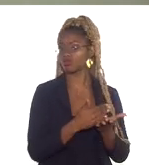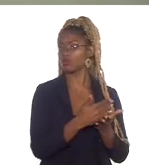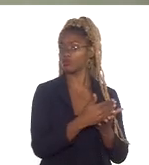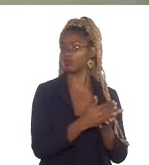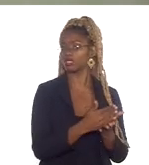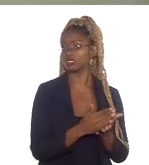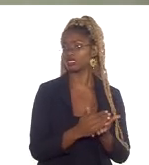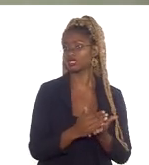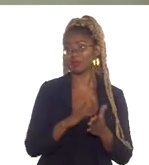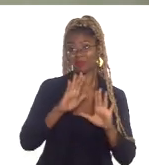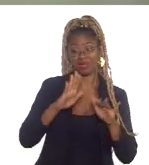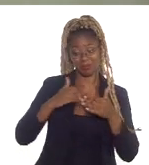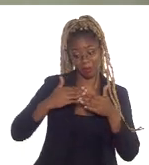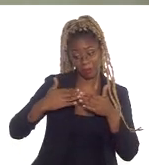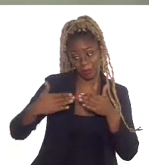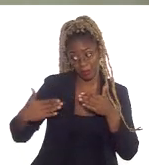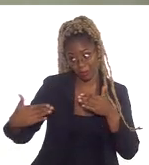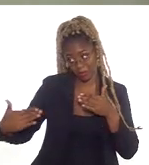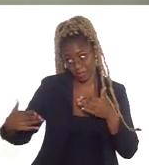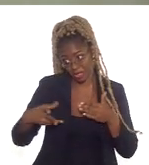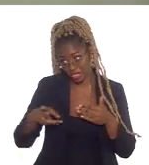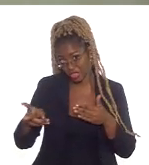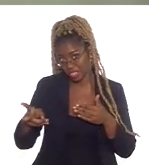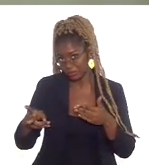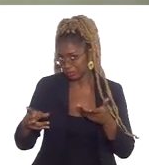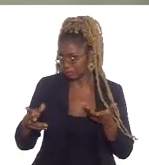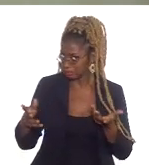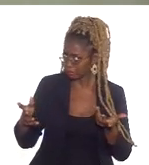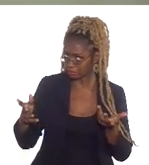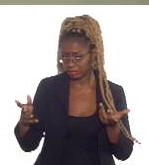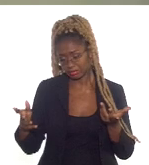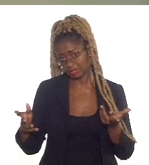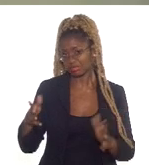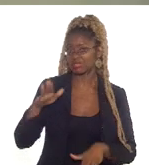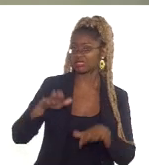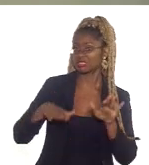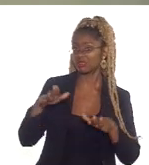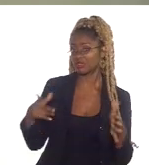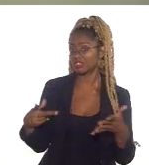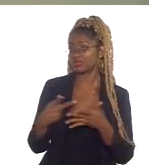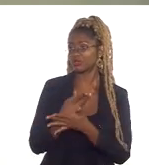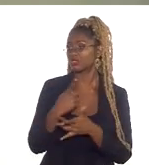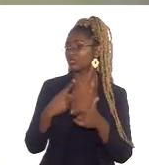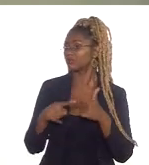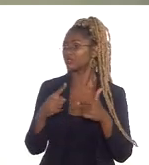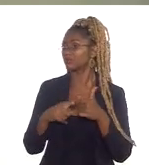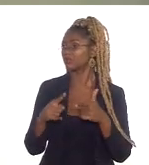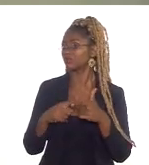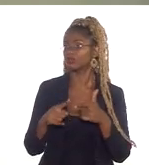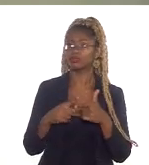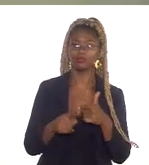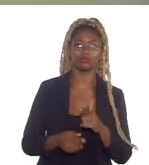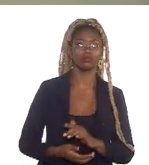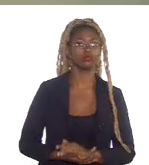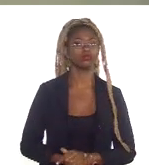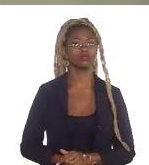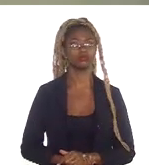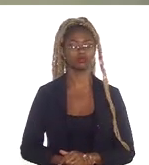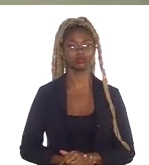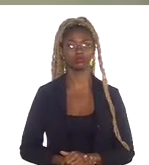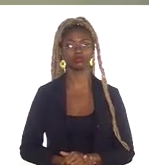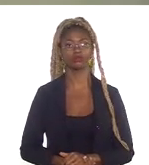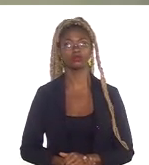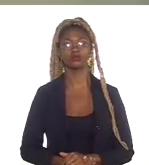No desdobramento, podem ter outros aprofundamentos ou